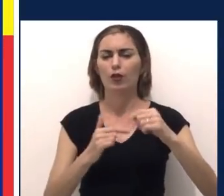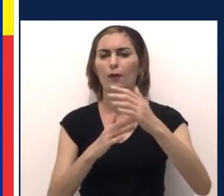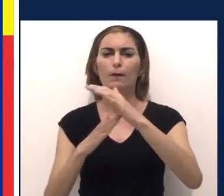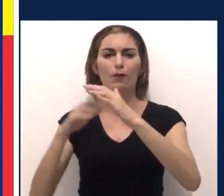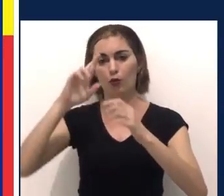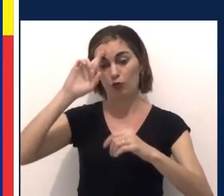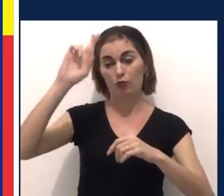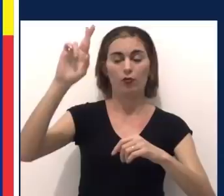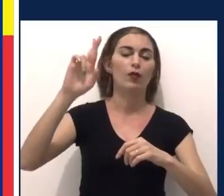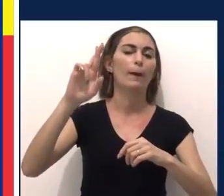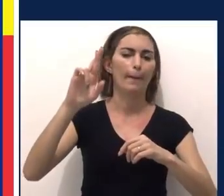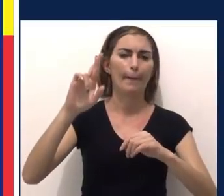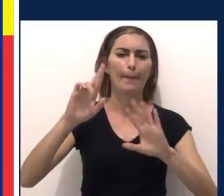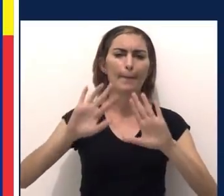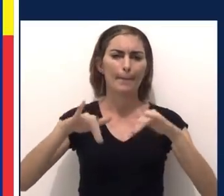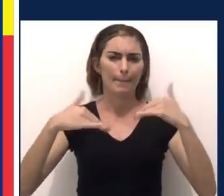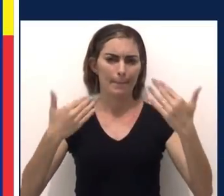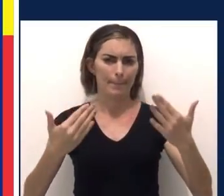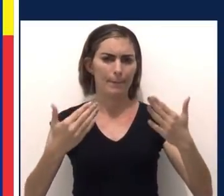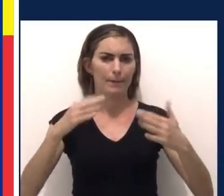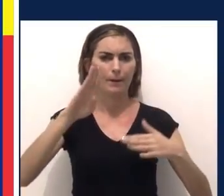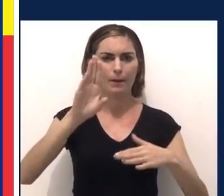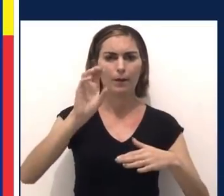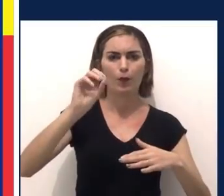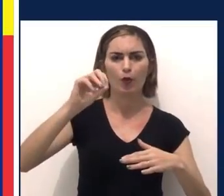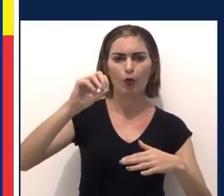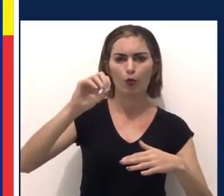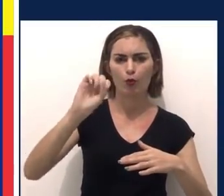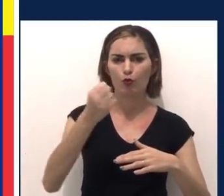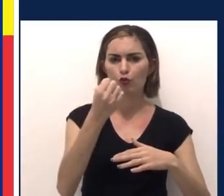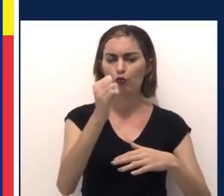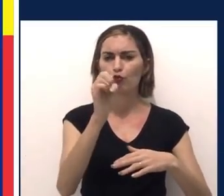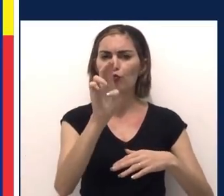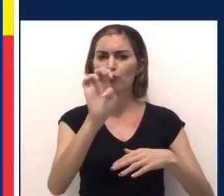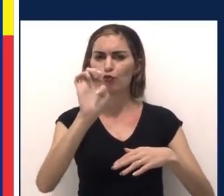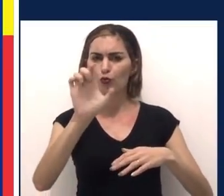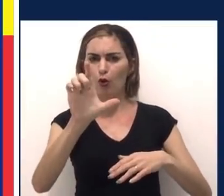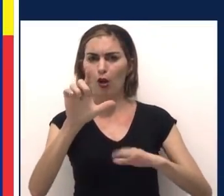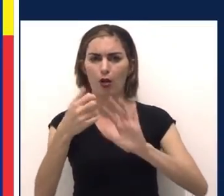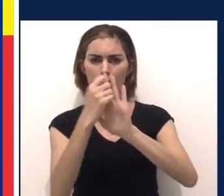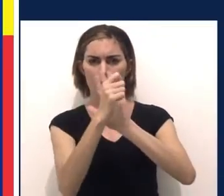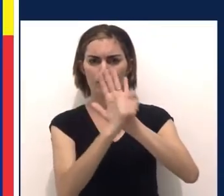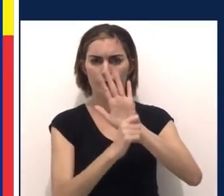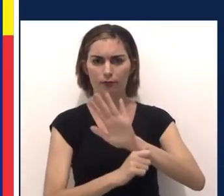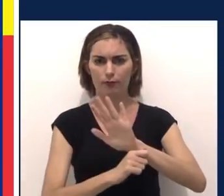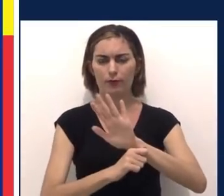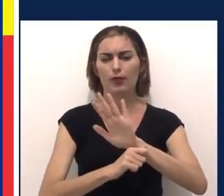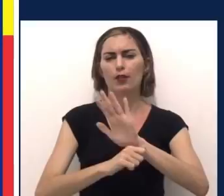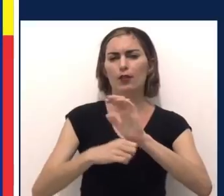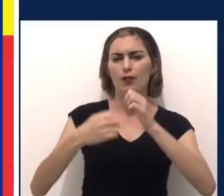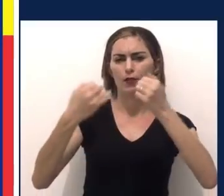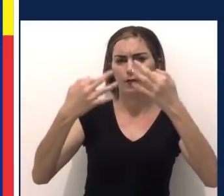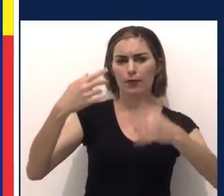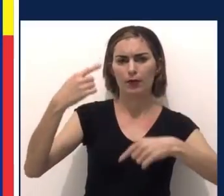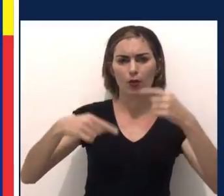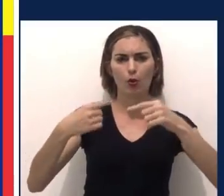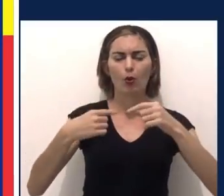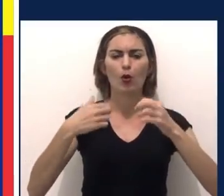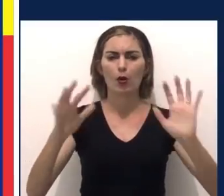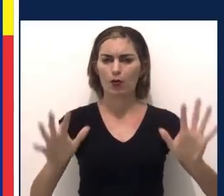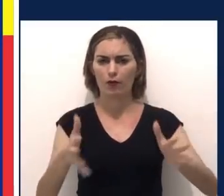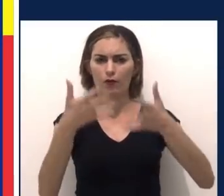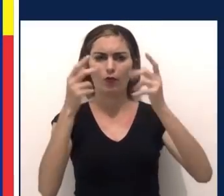que? Impedimento à sua autoridade. Já Bossuet diz o seguinte, na obra Política tirada da Sagrada